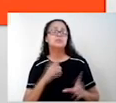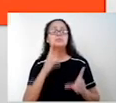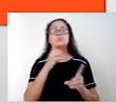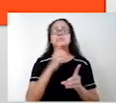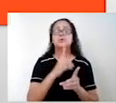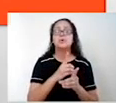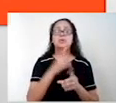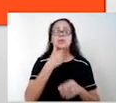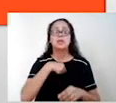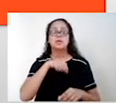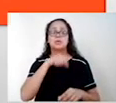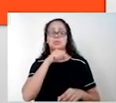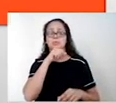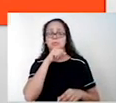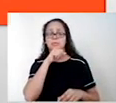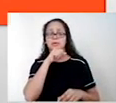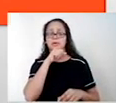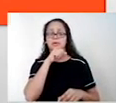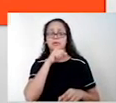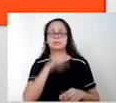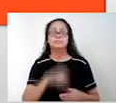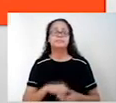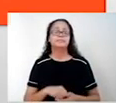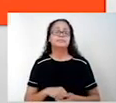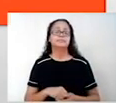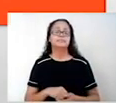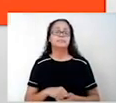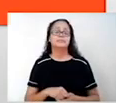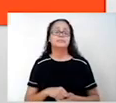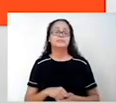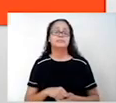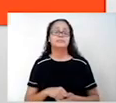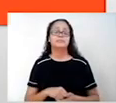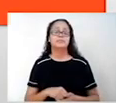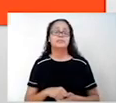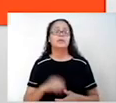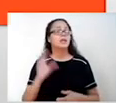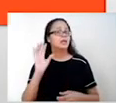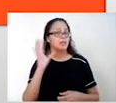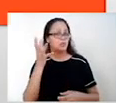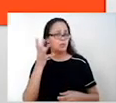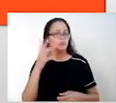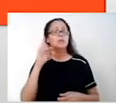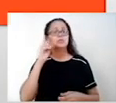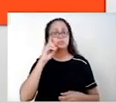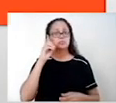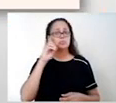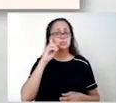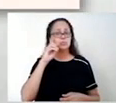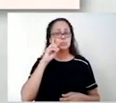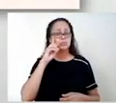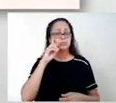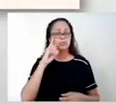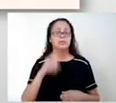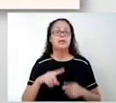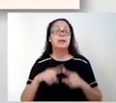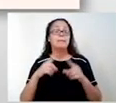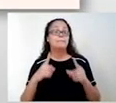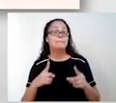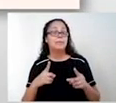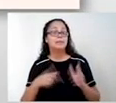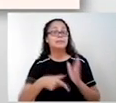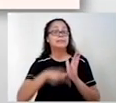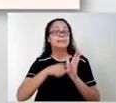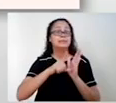encontrar o pai. Tem uma identificação assim, com o personagem. E isso acontece no nosso dia a dia. Mas antes de